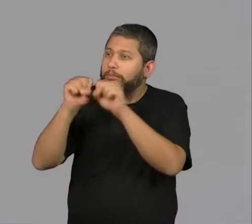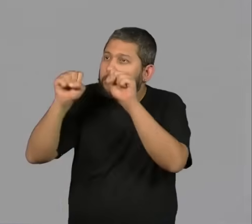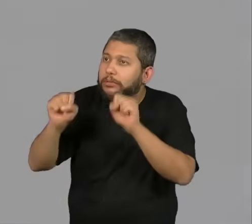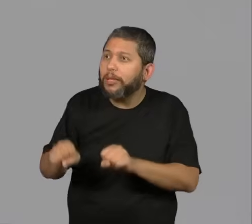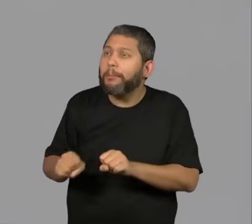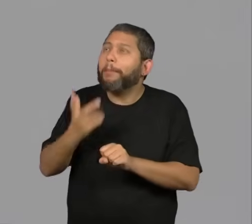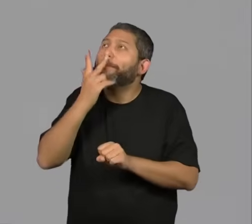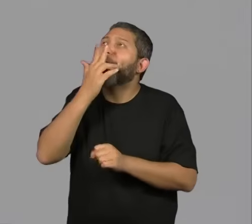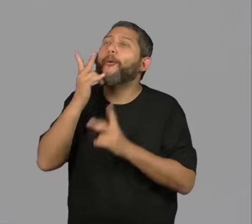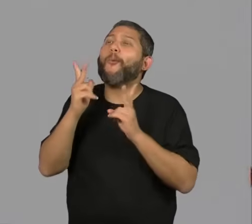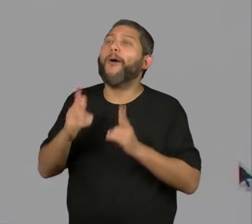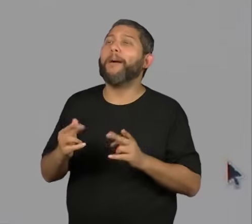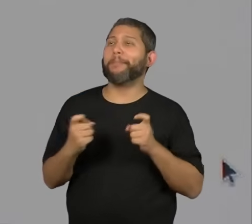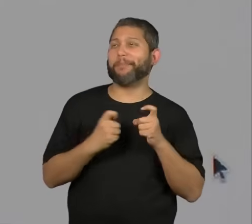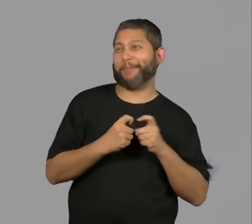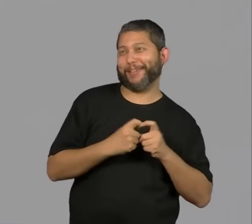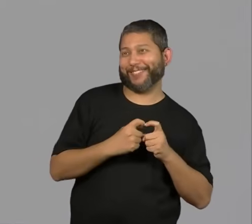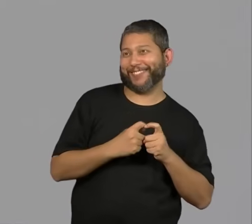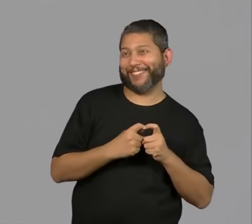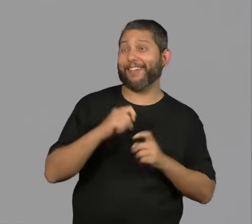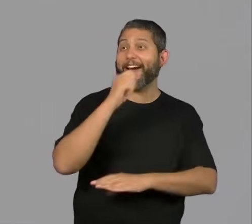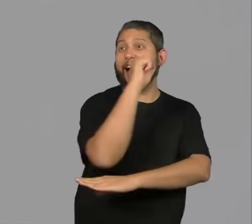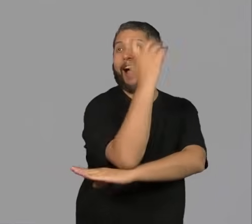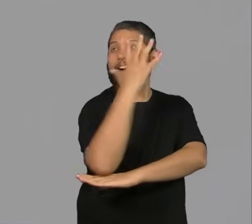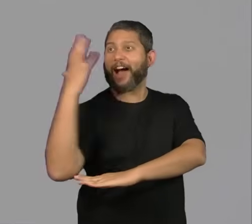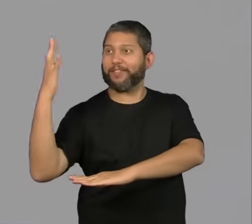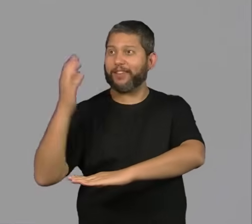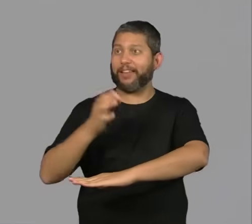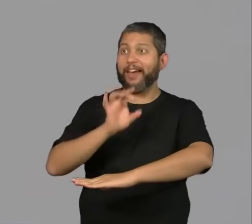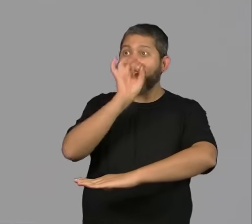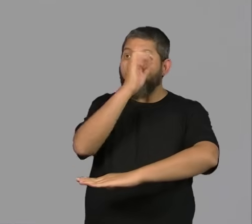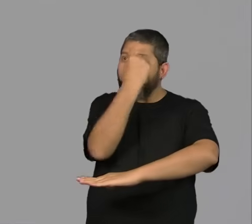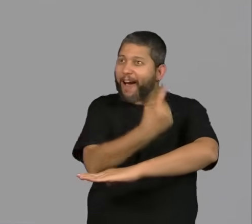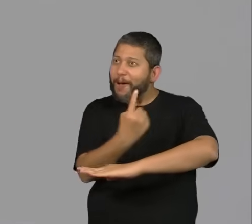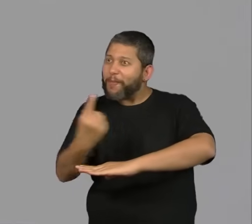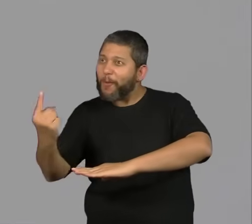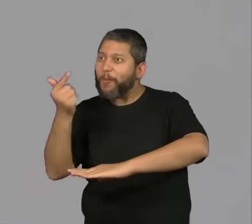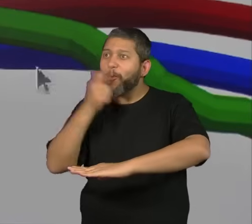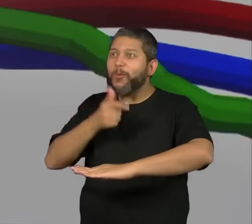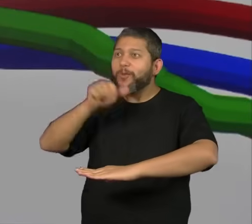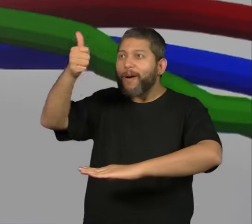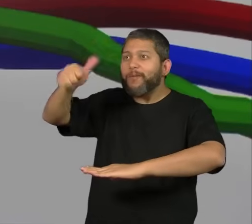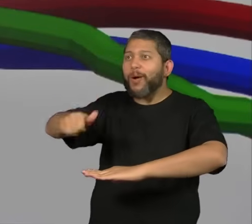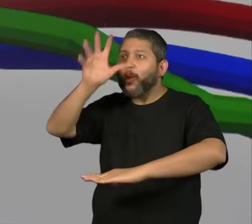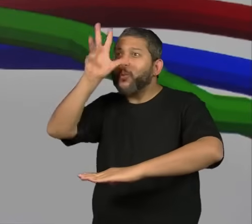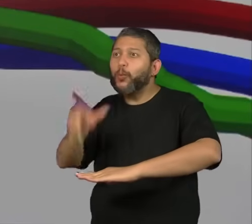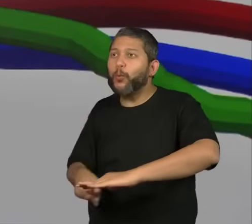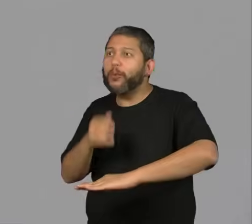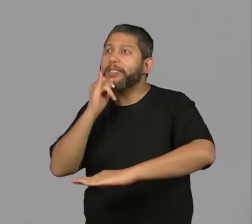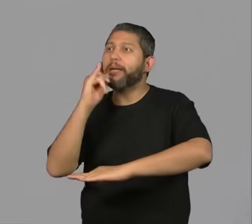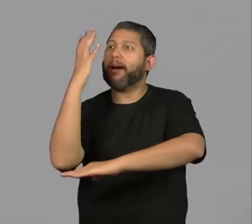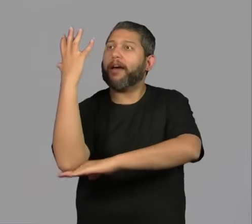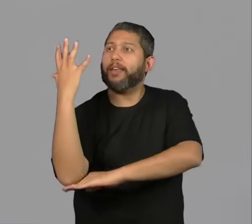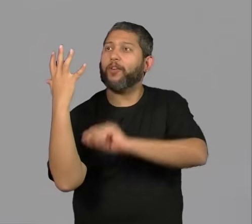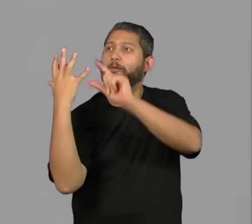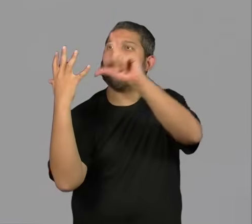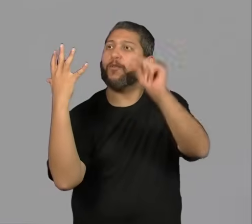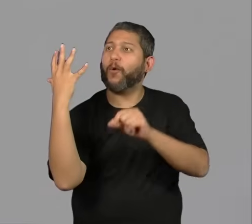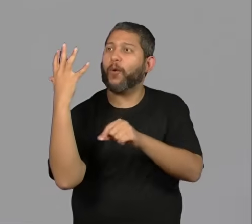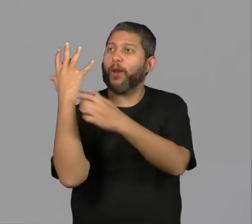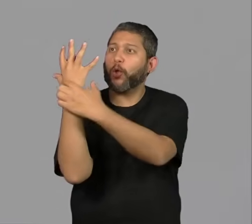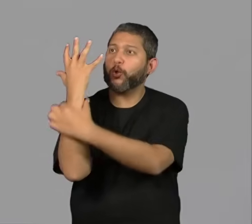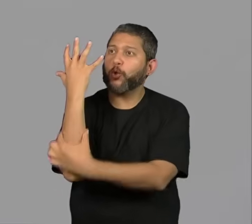médico em que eu vou poder avaliar a raiz, avaliar o tronco, avaliar as folhas, ver a